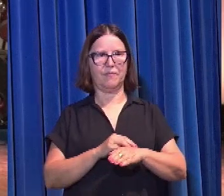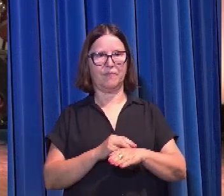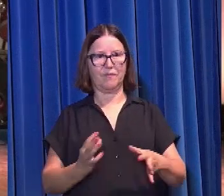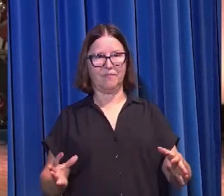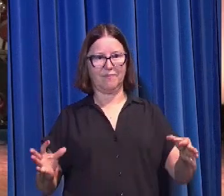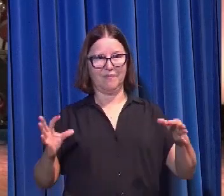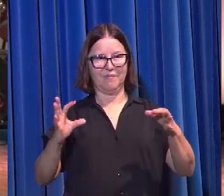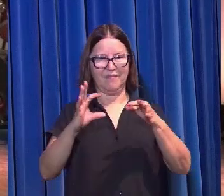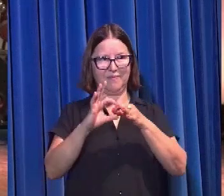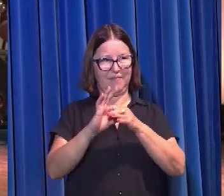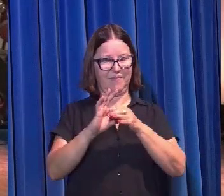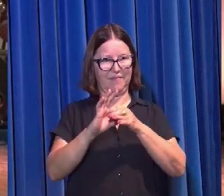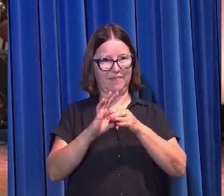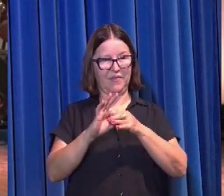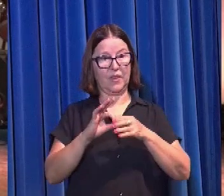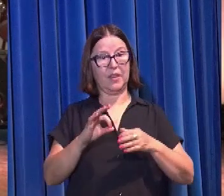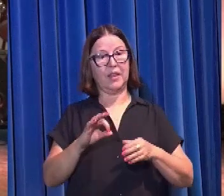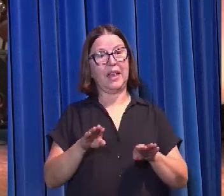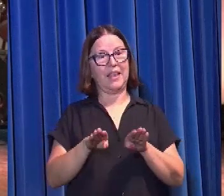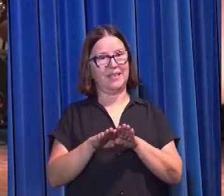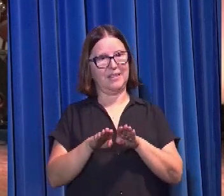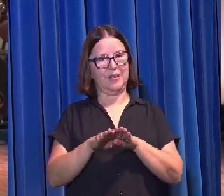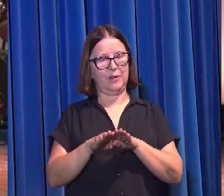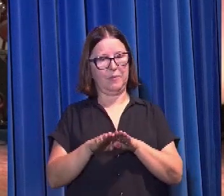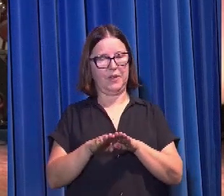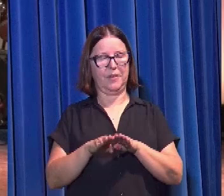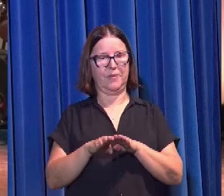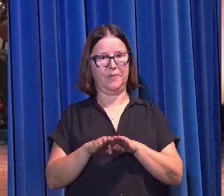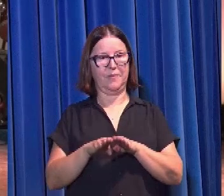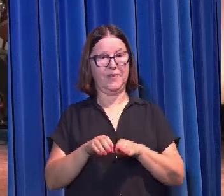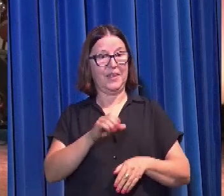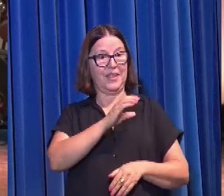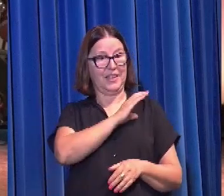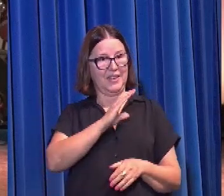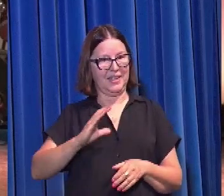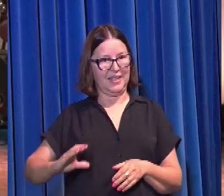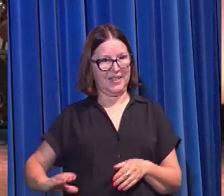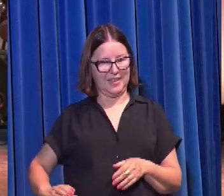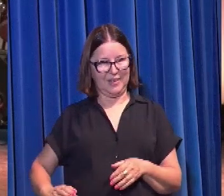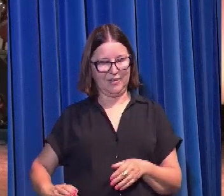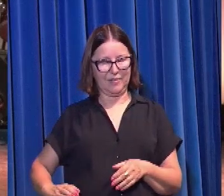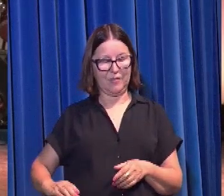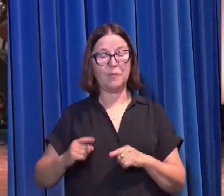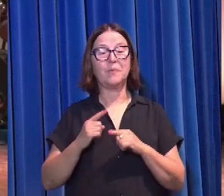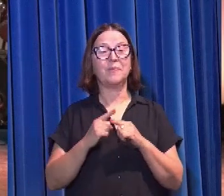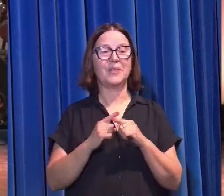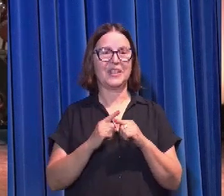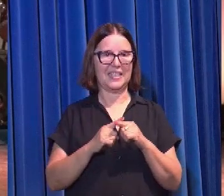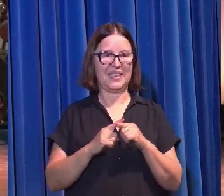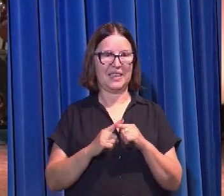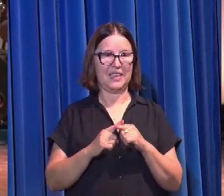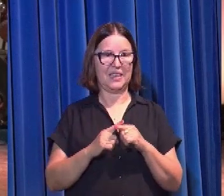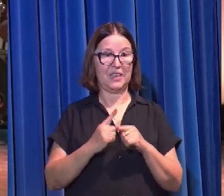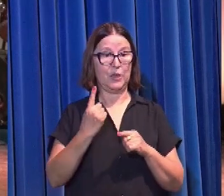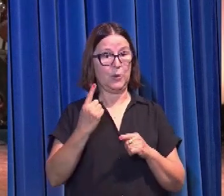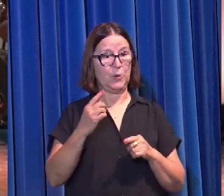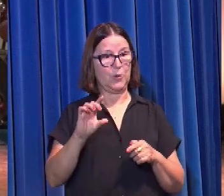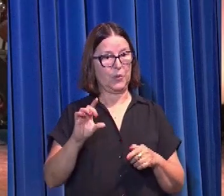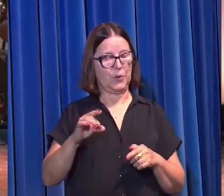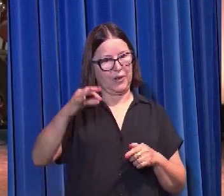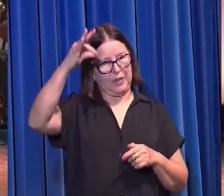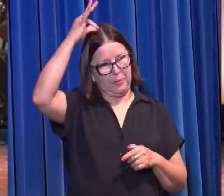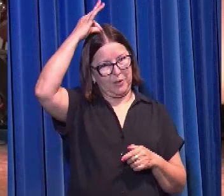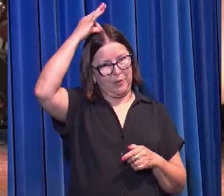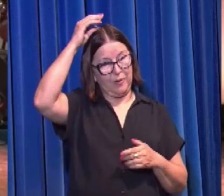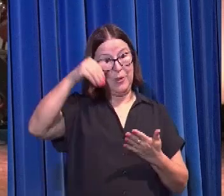só corpo, assim também com respeito a Cristo. Pois, em um só Espírito,